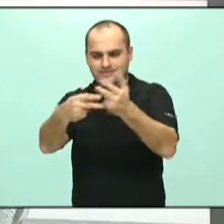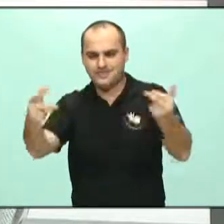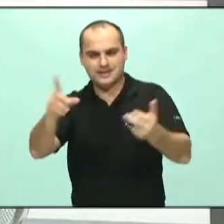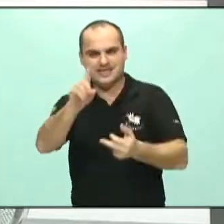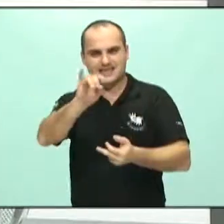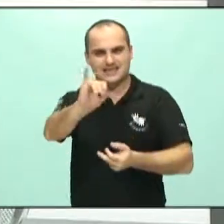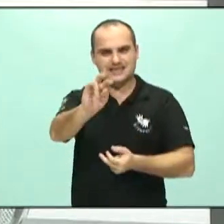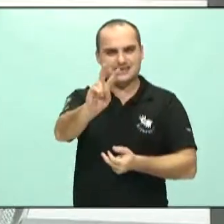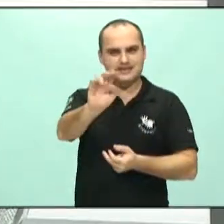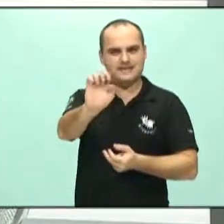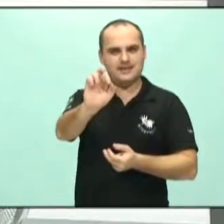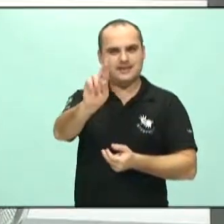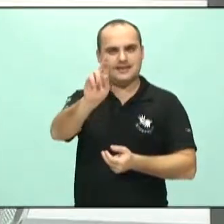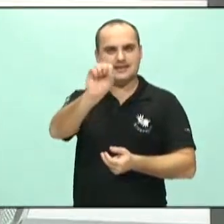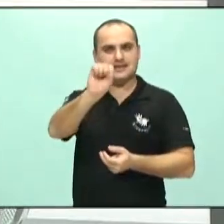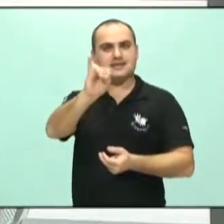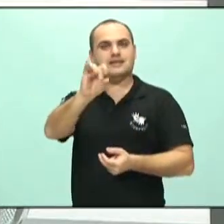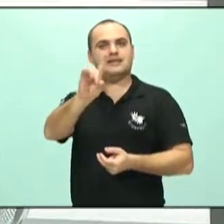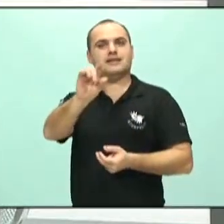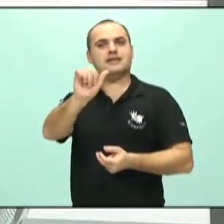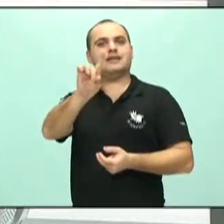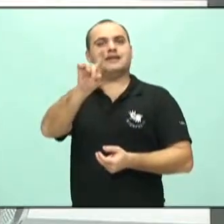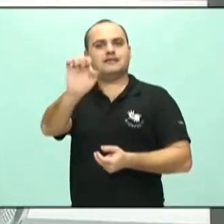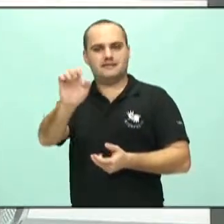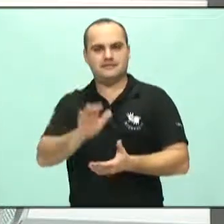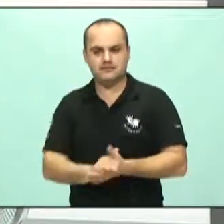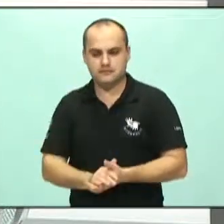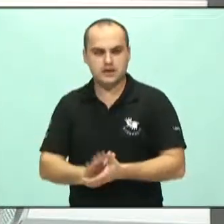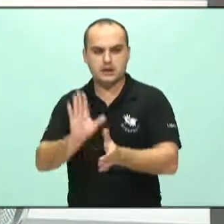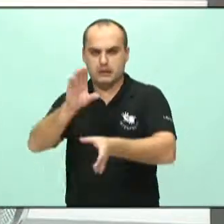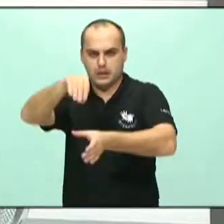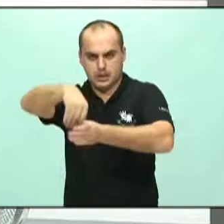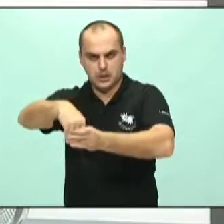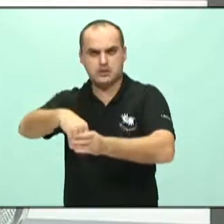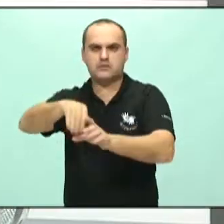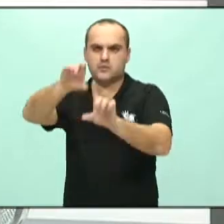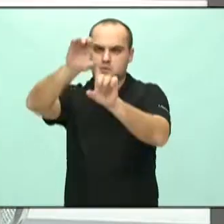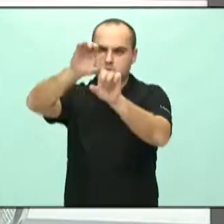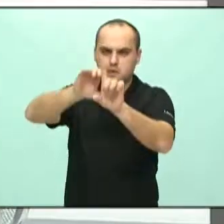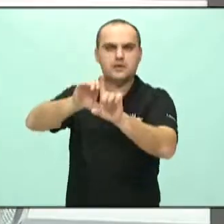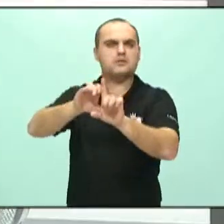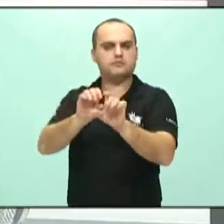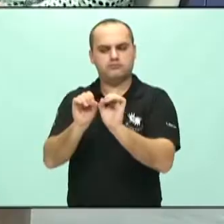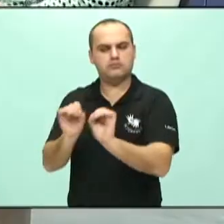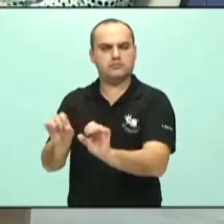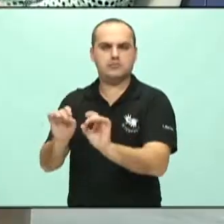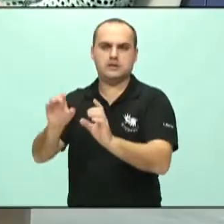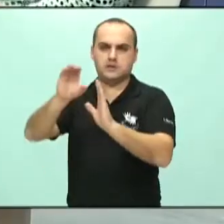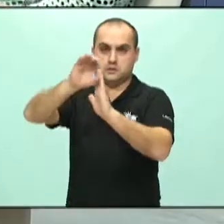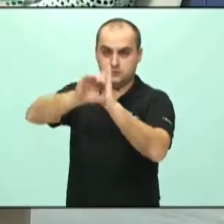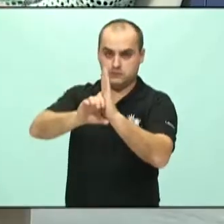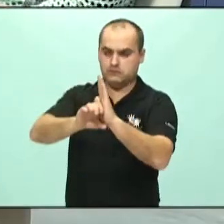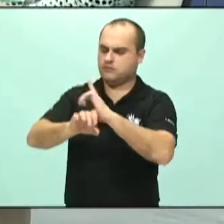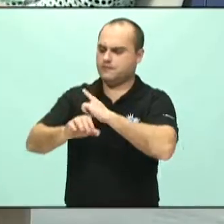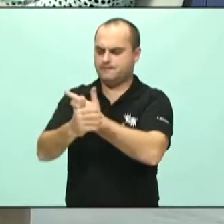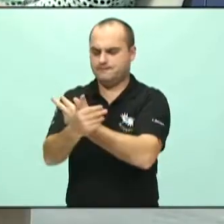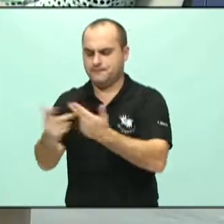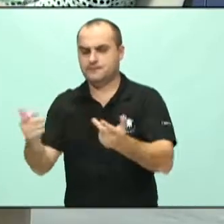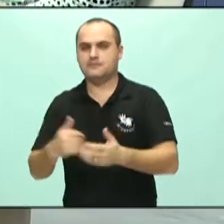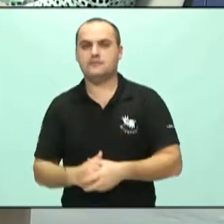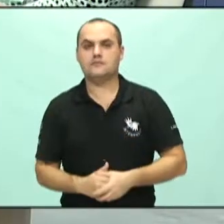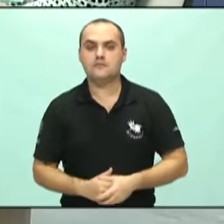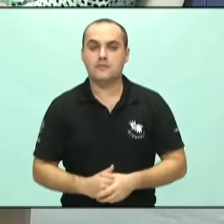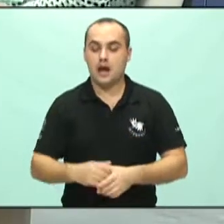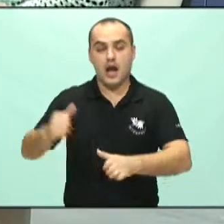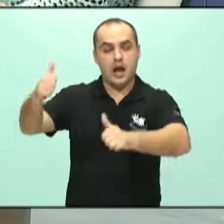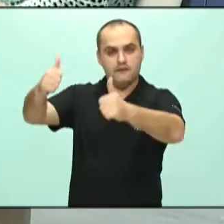dentro do mesmo projeto, né, que é a questão das diretrizes curriculares e do ensino da diversidade cultural. Então, as